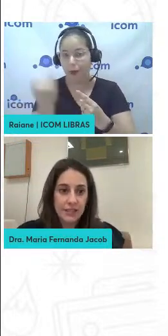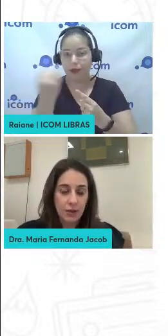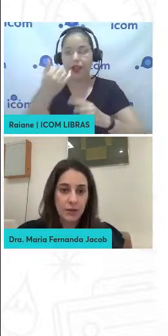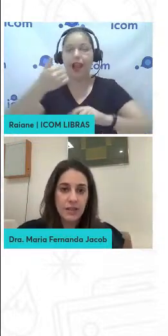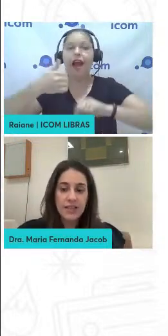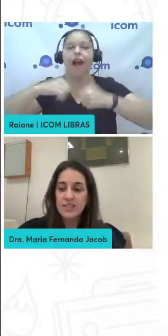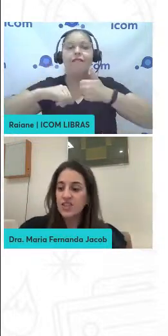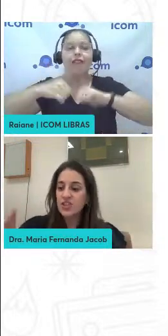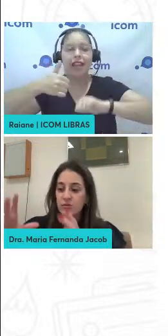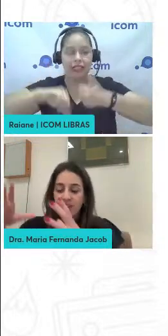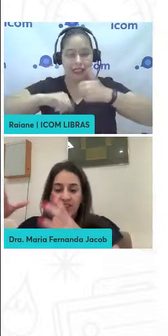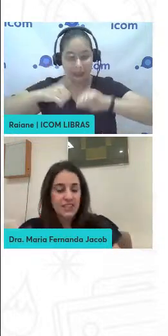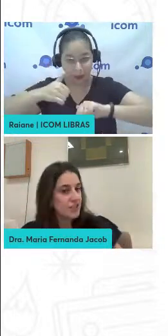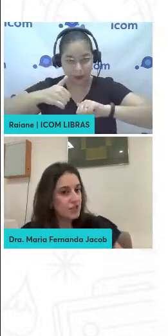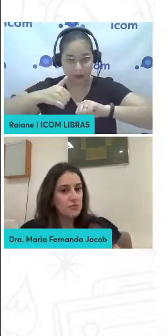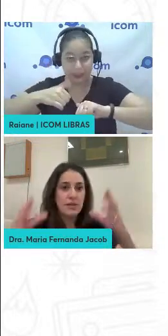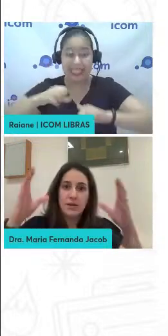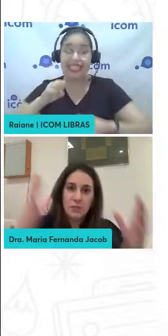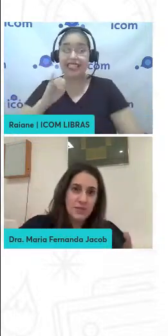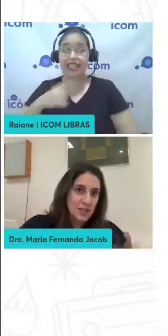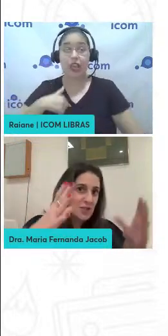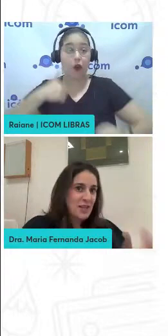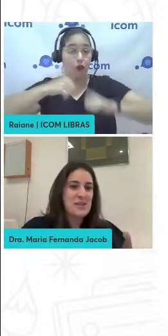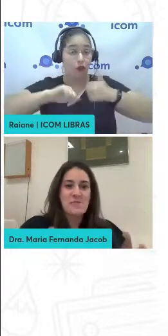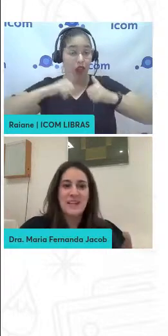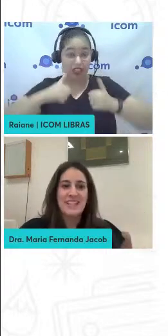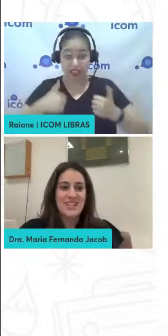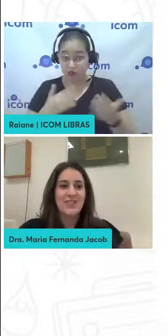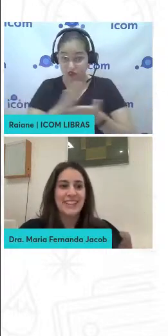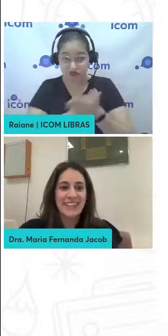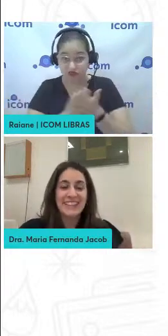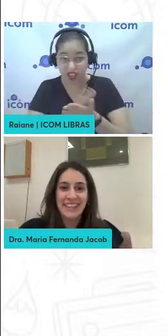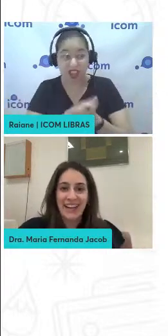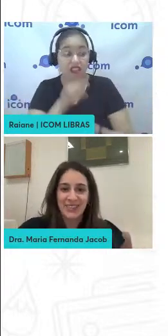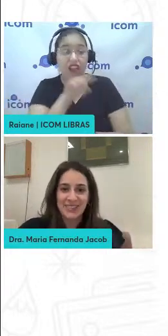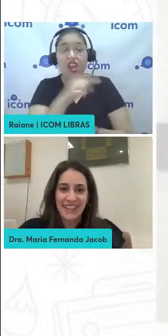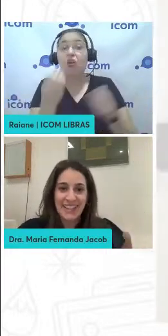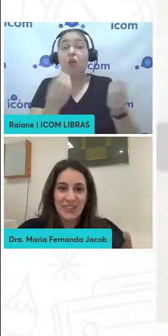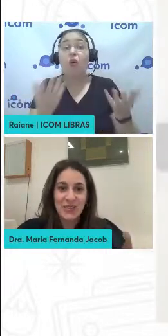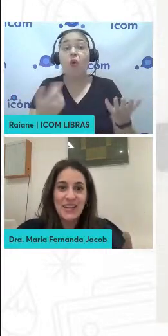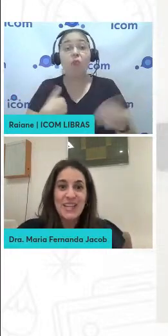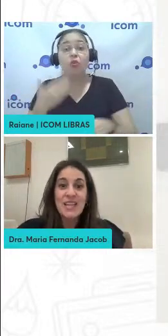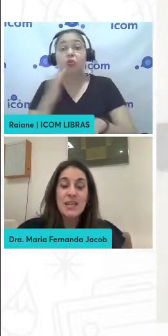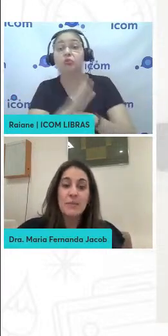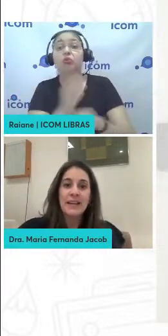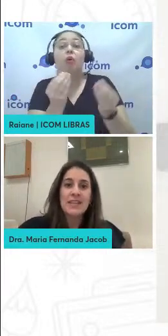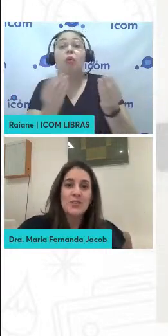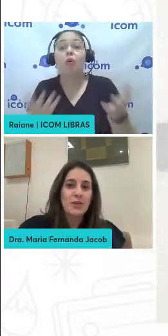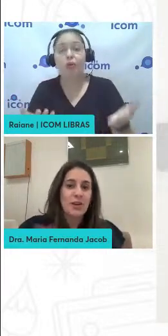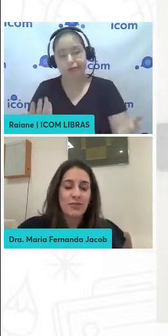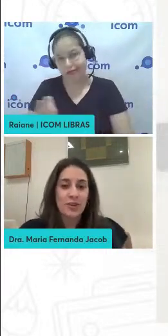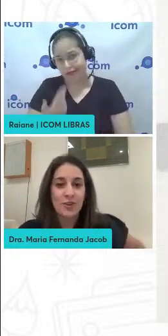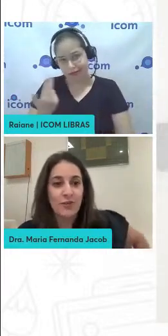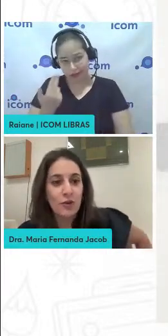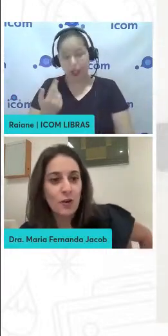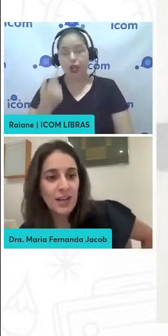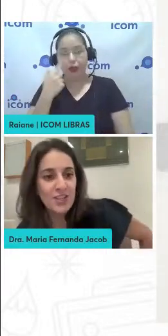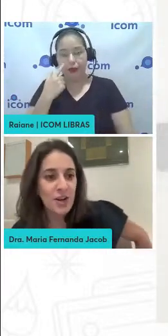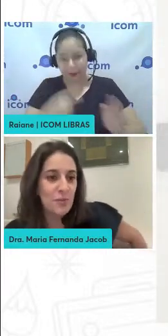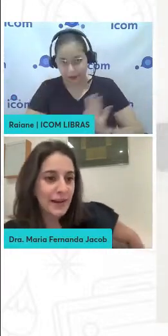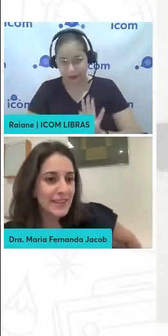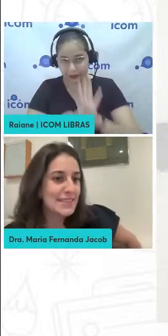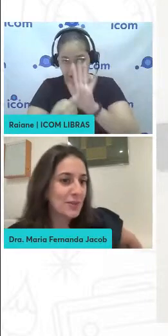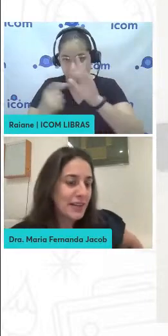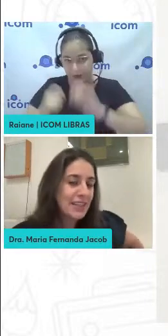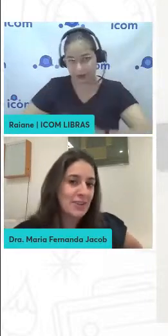a avaliação. Se a gente não avalia, a gente não sabe o que o paciente tem, como é que a gente vai tratá-lo, certo? E para isso, eu vou colocar